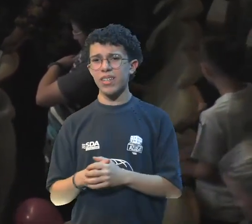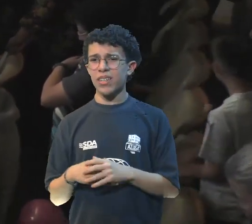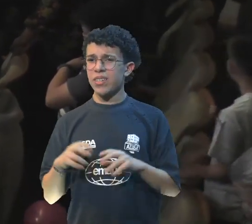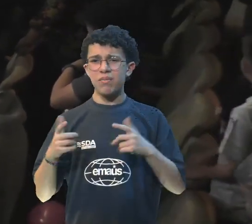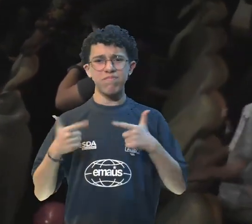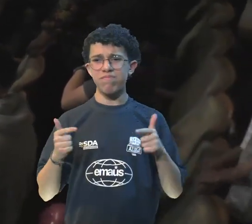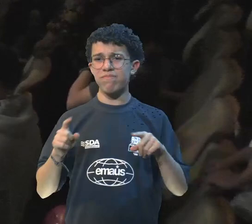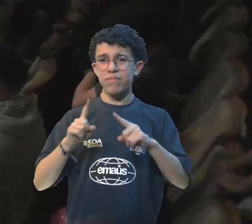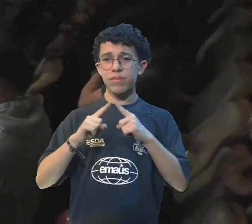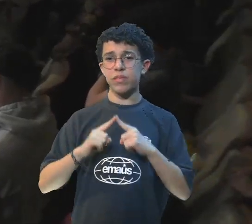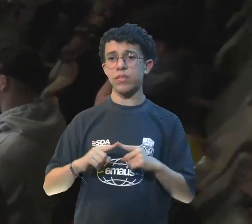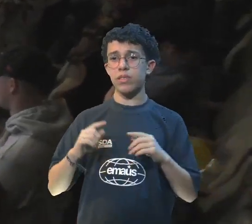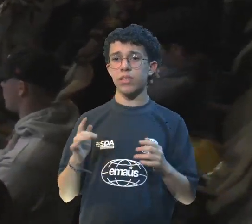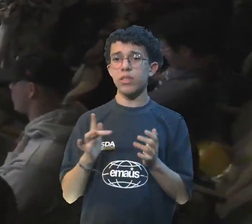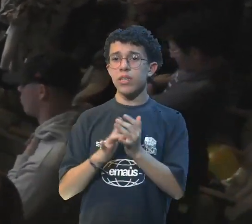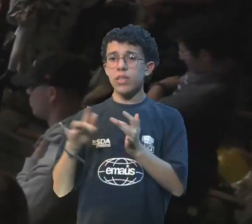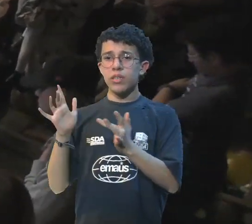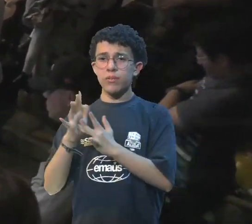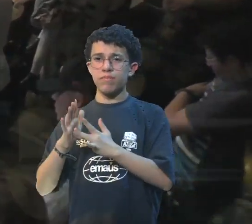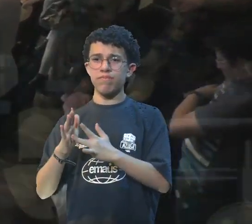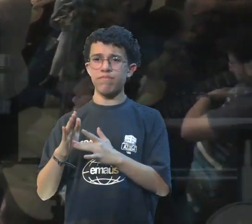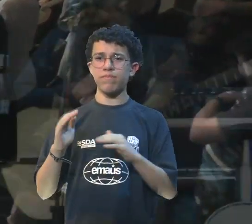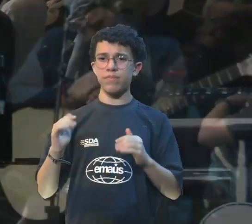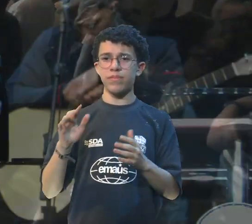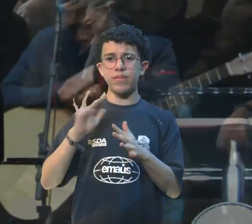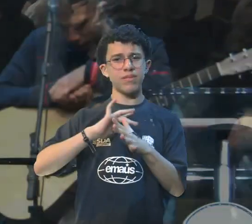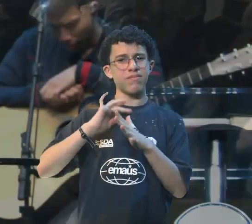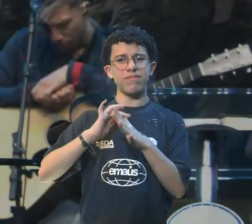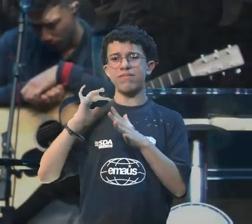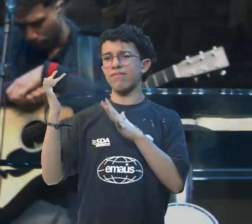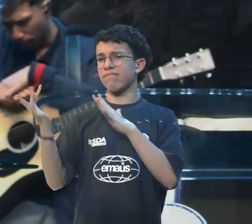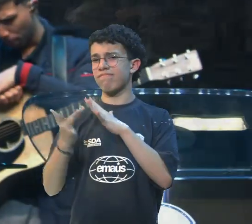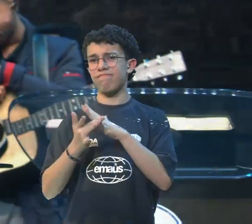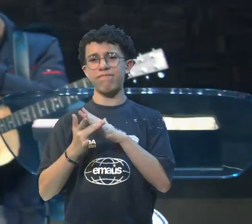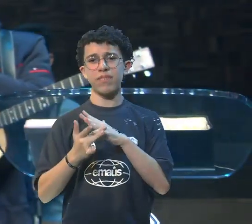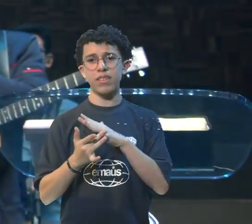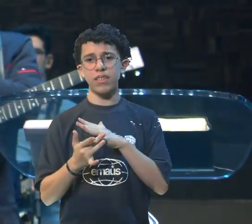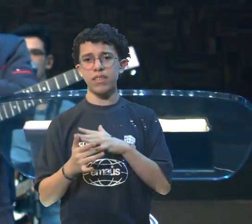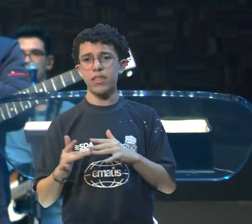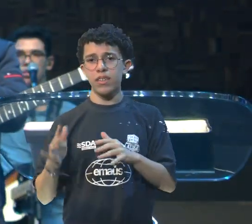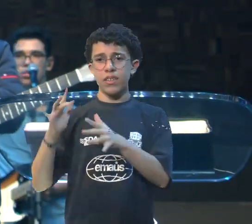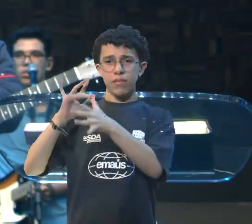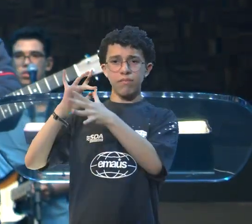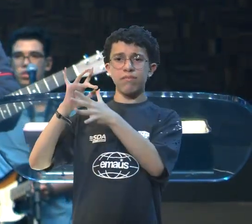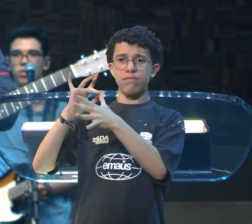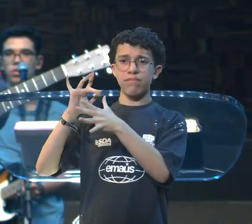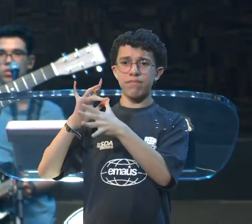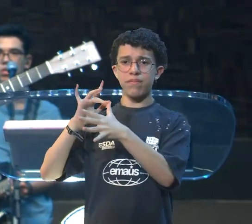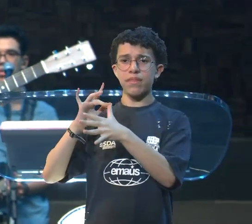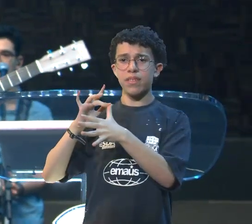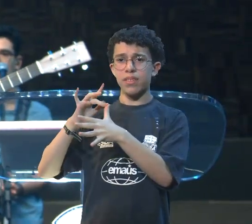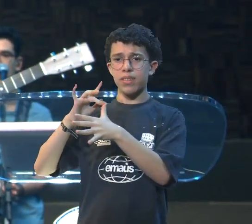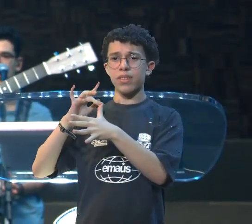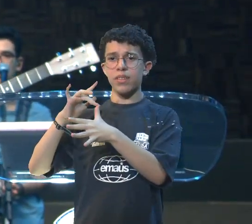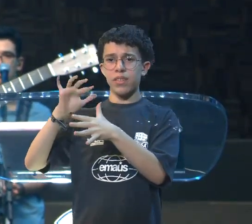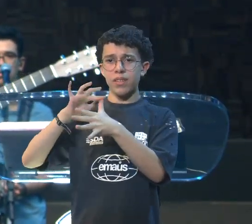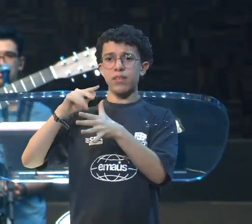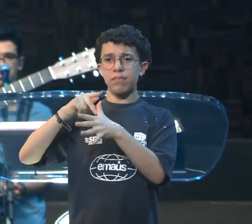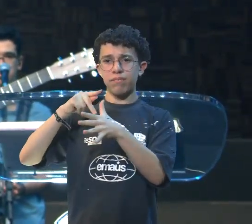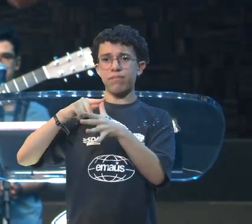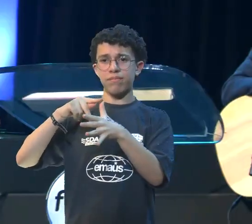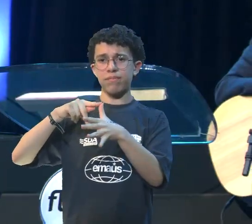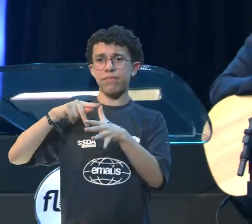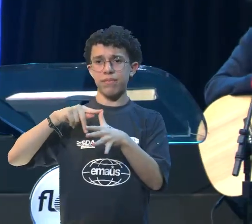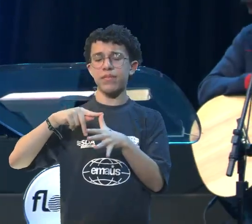disputa. Jesus está em primeiro e todas as outras coisas serão acrescentadas. Ah, Senhor,